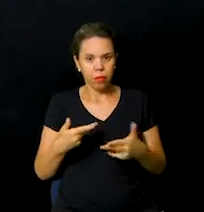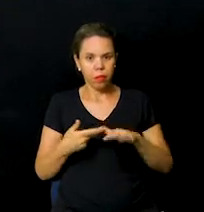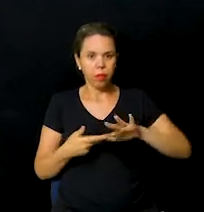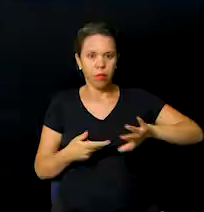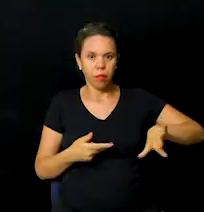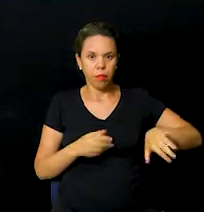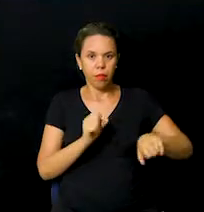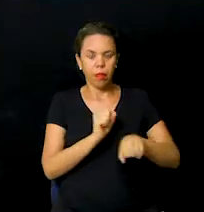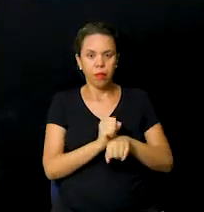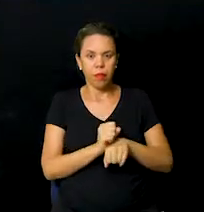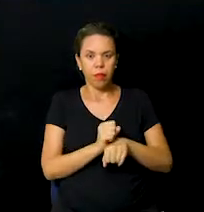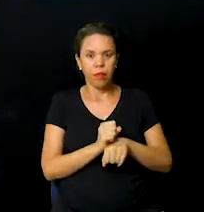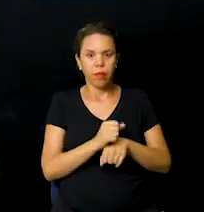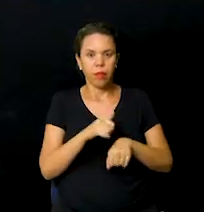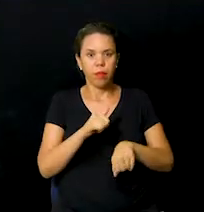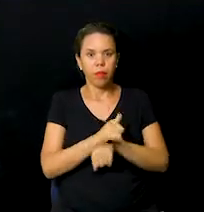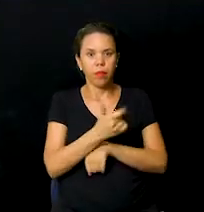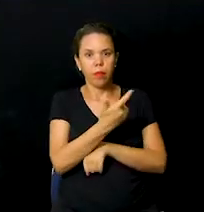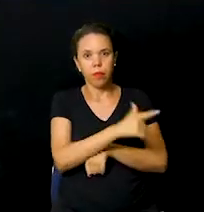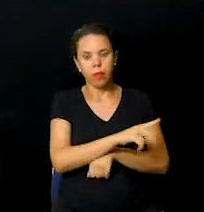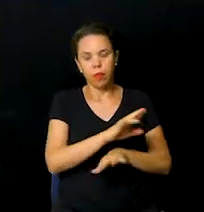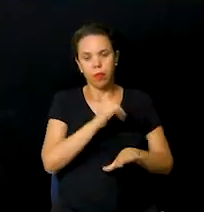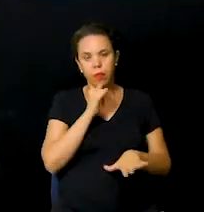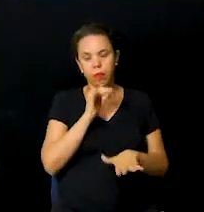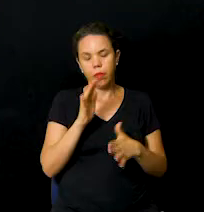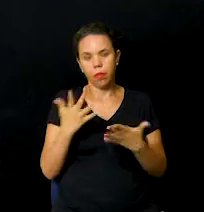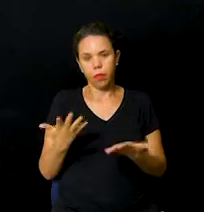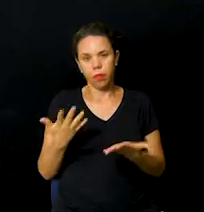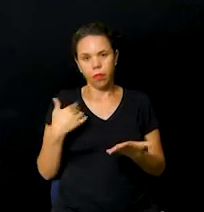parte, a gente acaba sendo um pouco falha em outra.